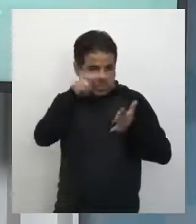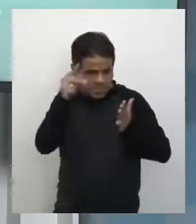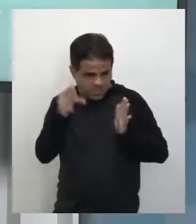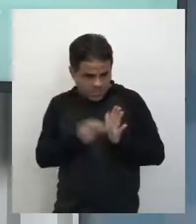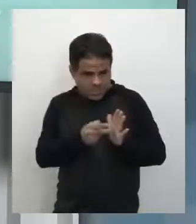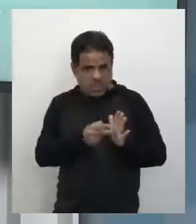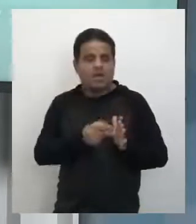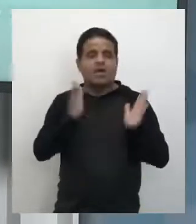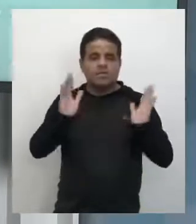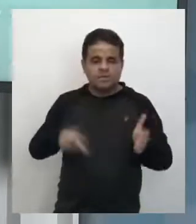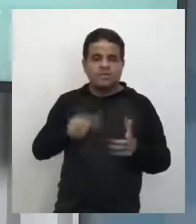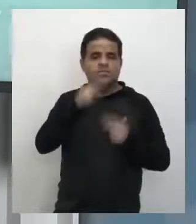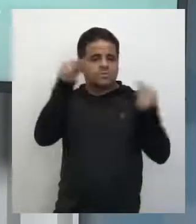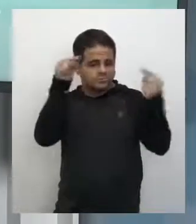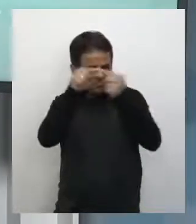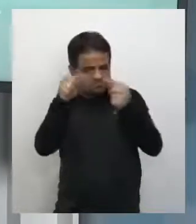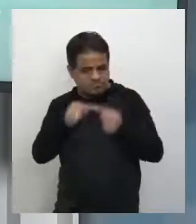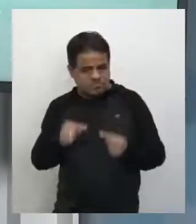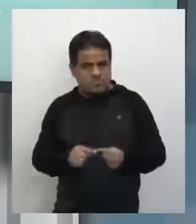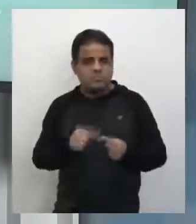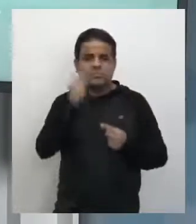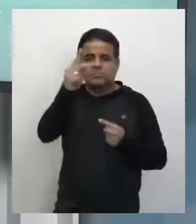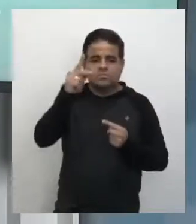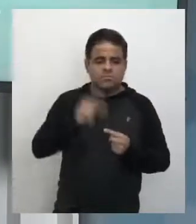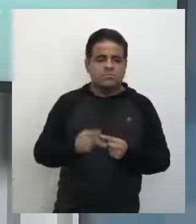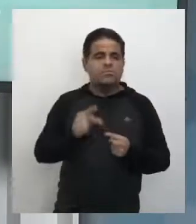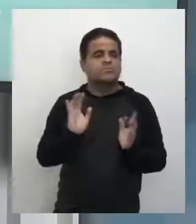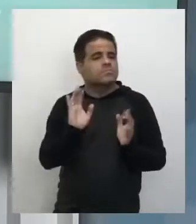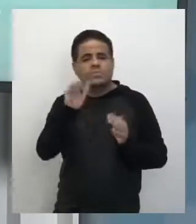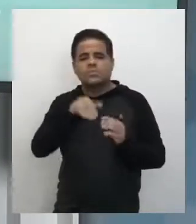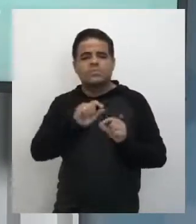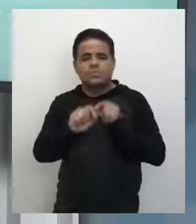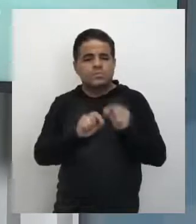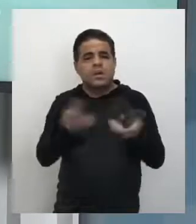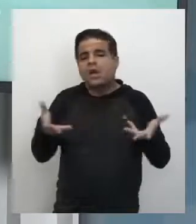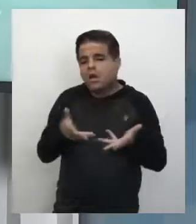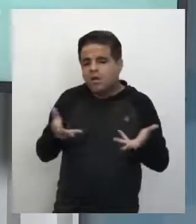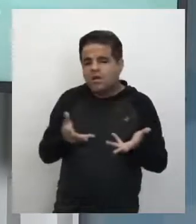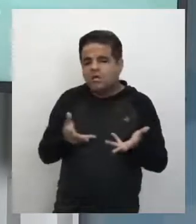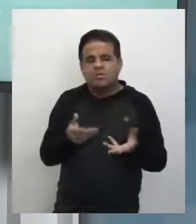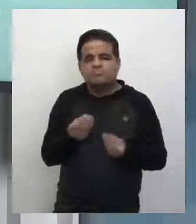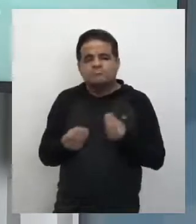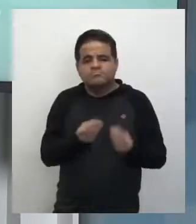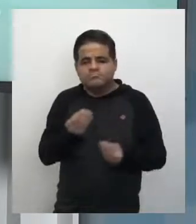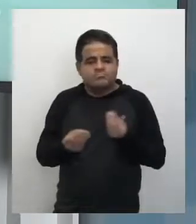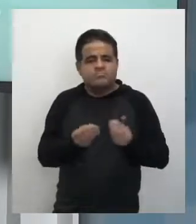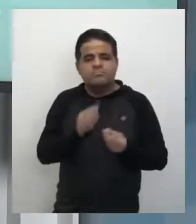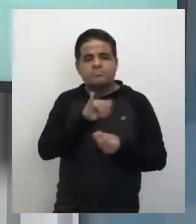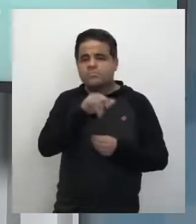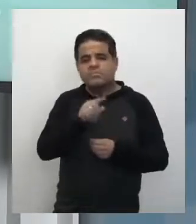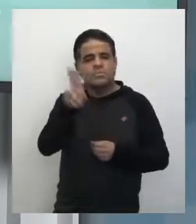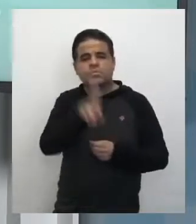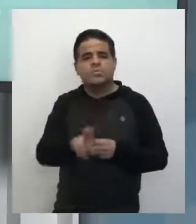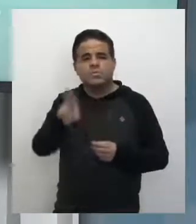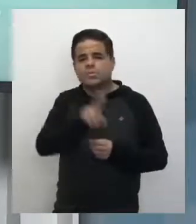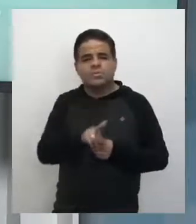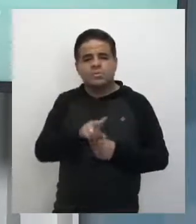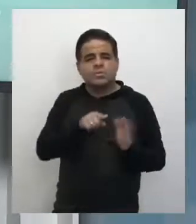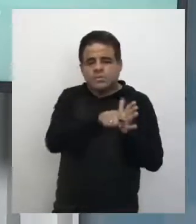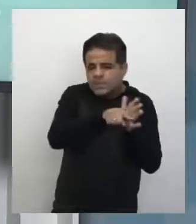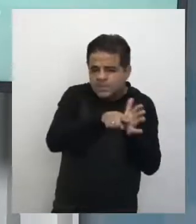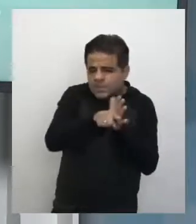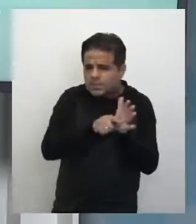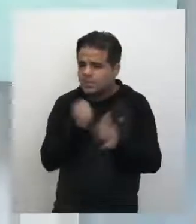biomateriais, vimos as suas aplicações, vimos a sua constituição, e agora, como será que esses biomateriais são utilizados na